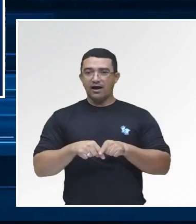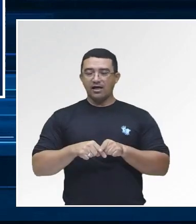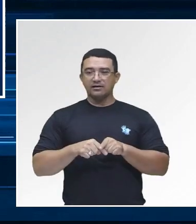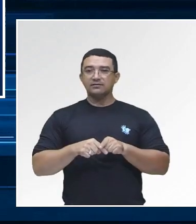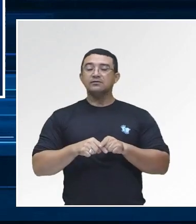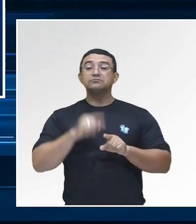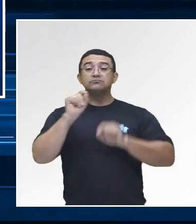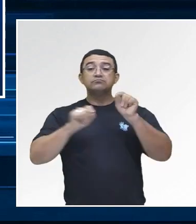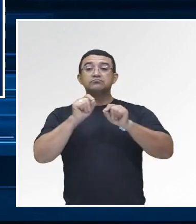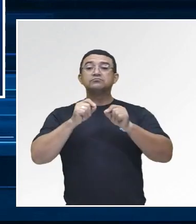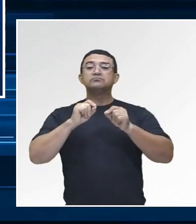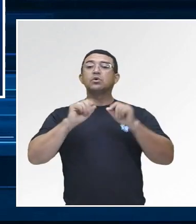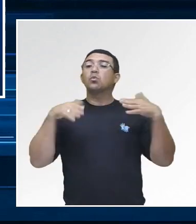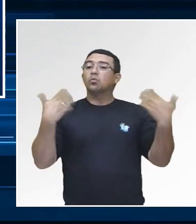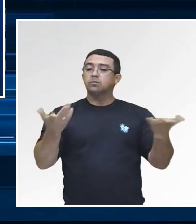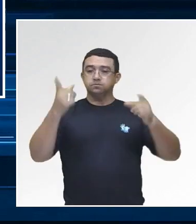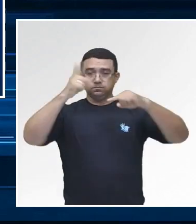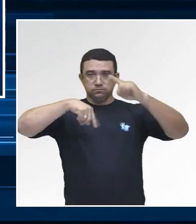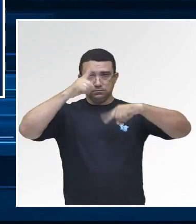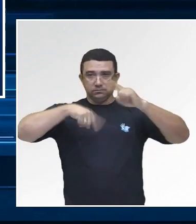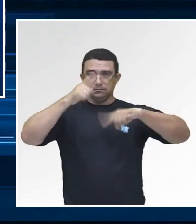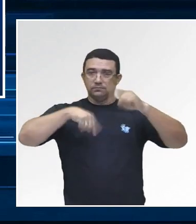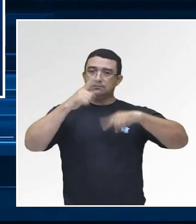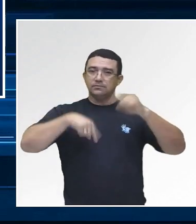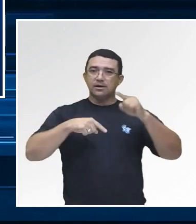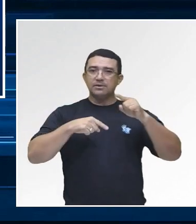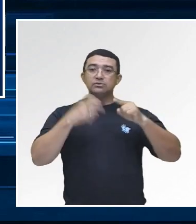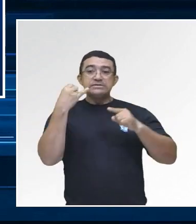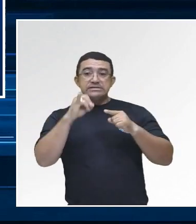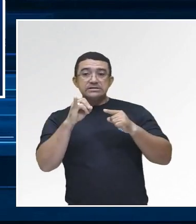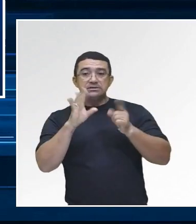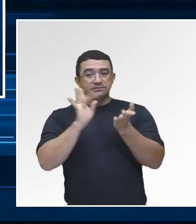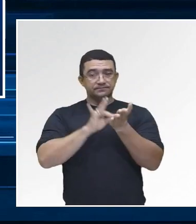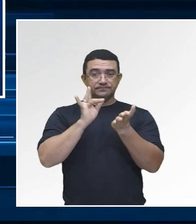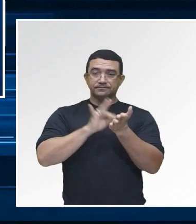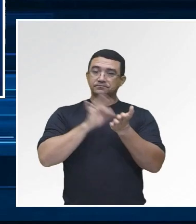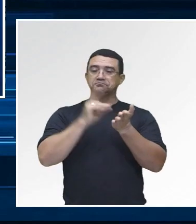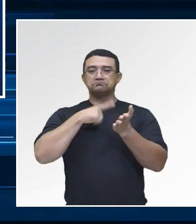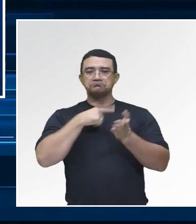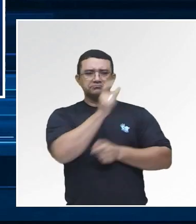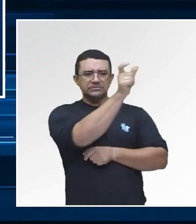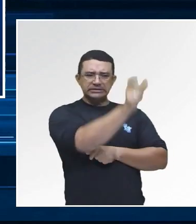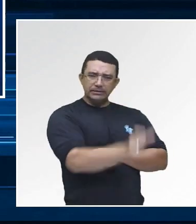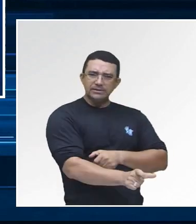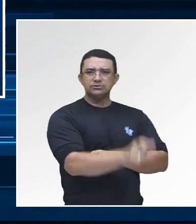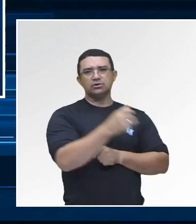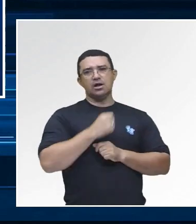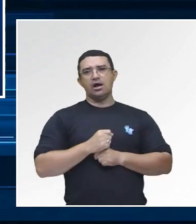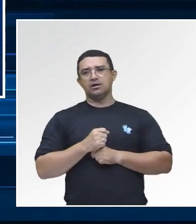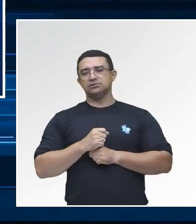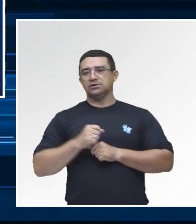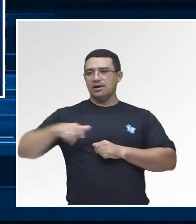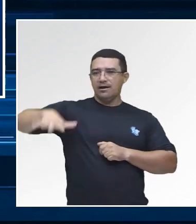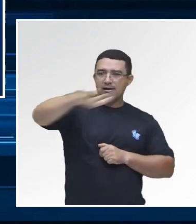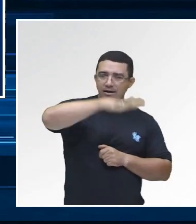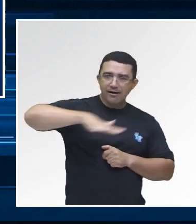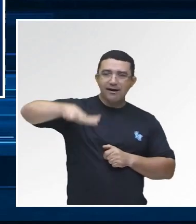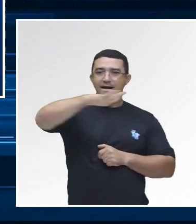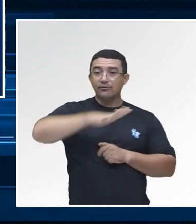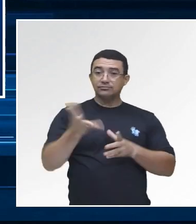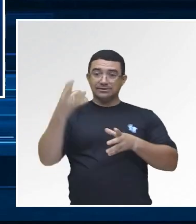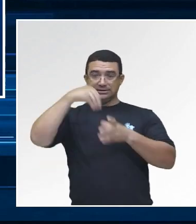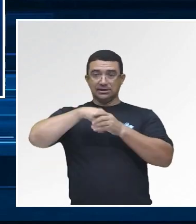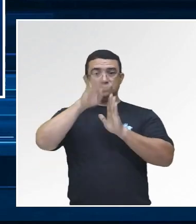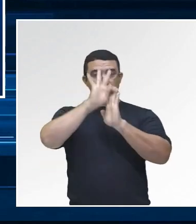esses elementos, né, que estão, se realmente nós temos personagens, tem cenário dentro desse texto.